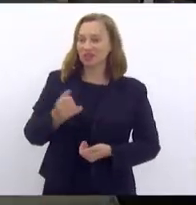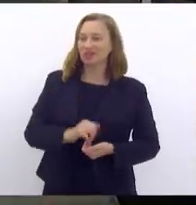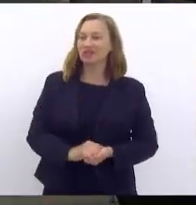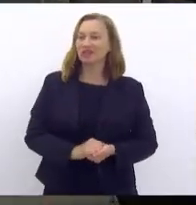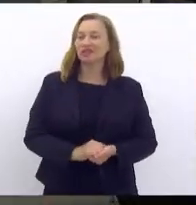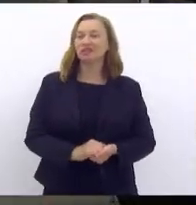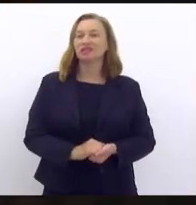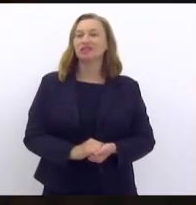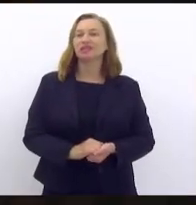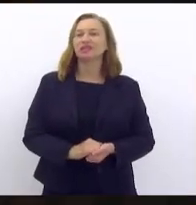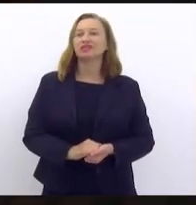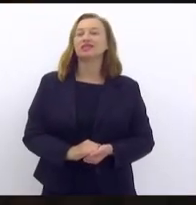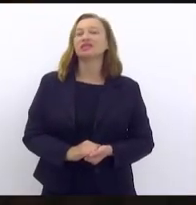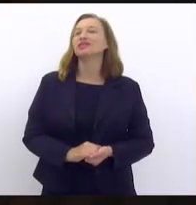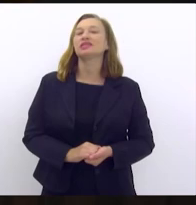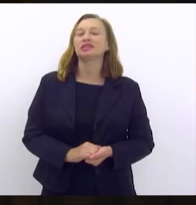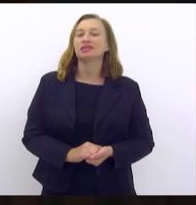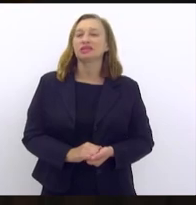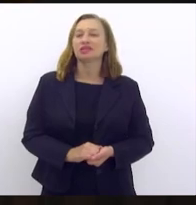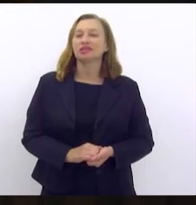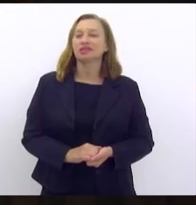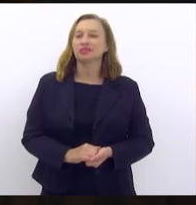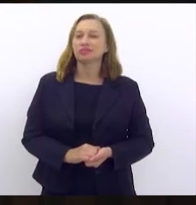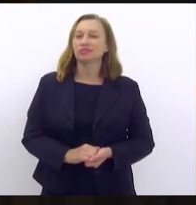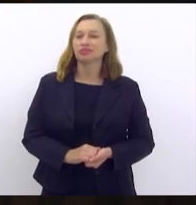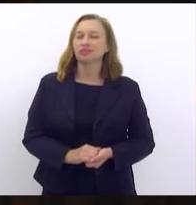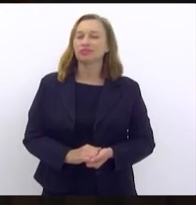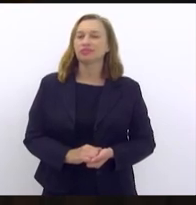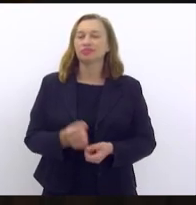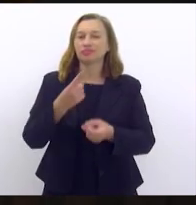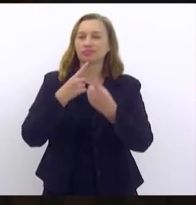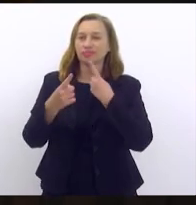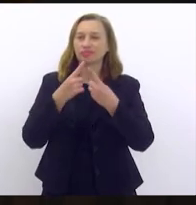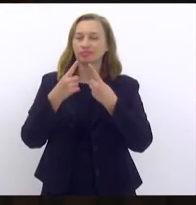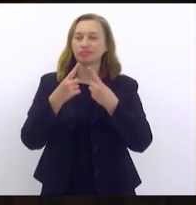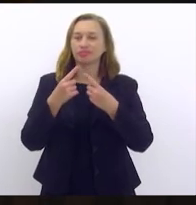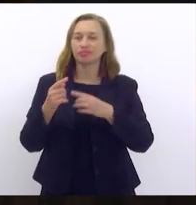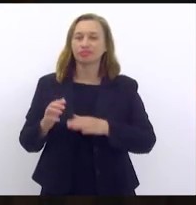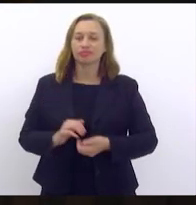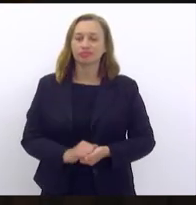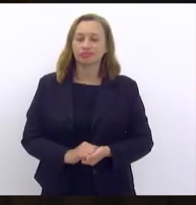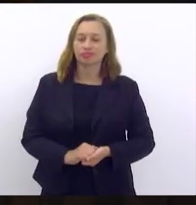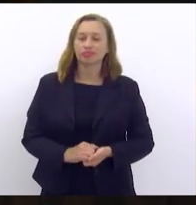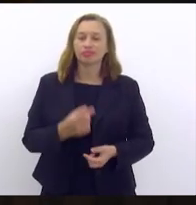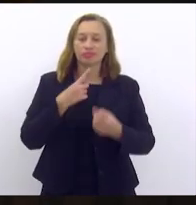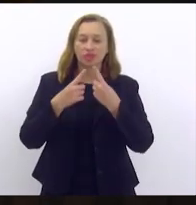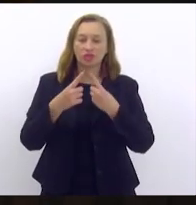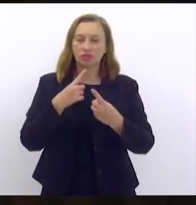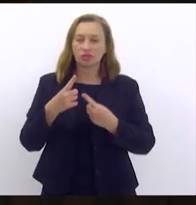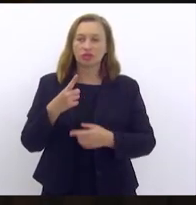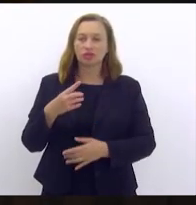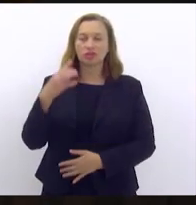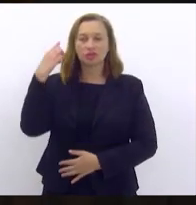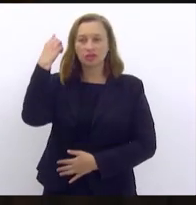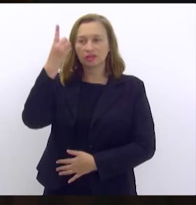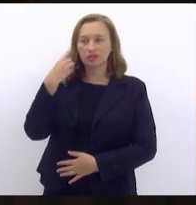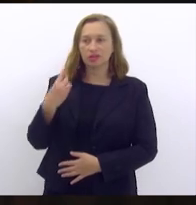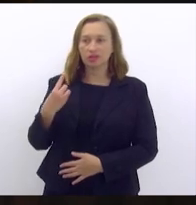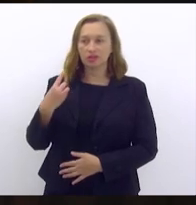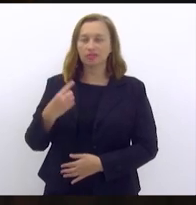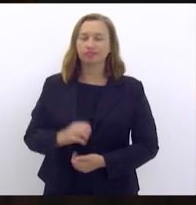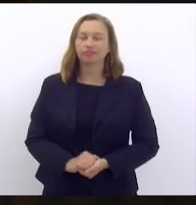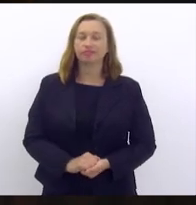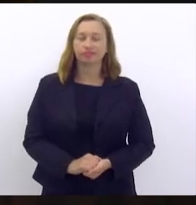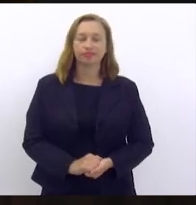Obrigado. Com os pareceres emitidos, em discussão... Para discutir, presidente. Para discutir, nossa nobre deputada